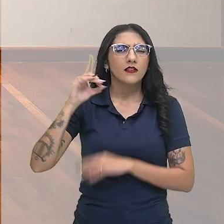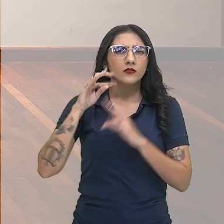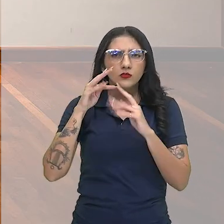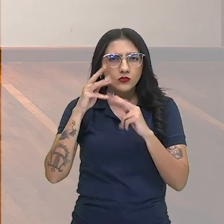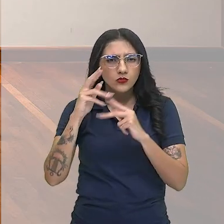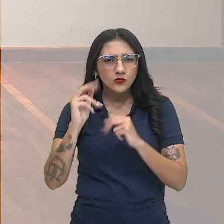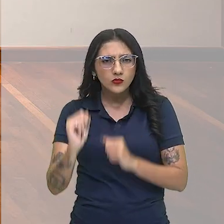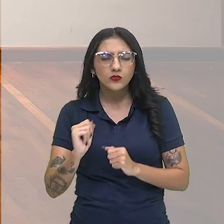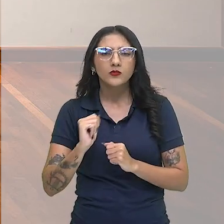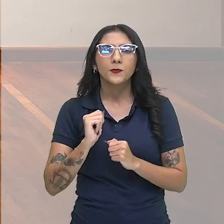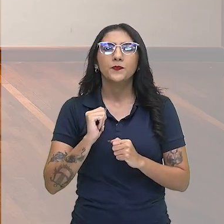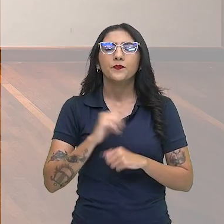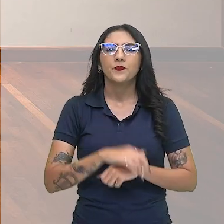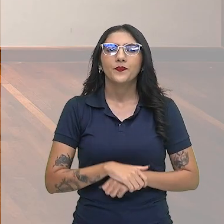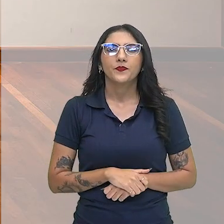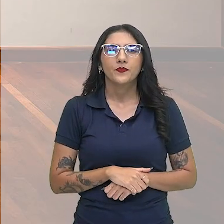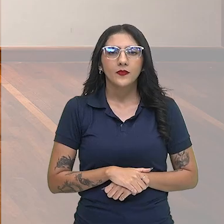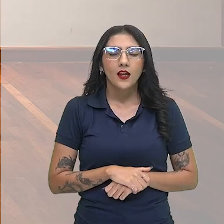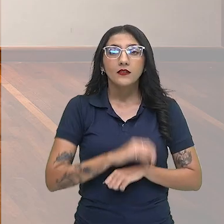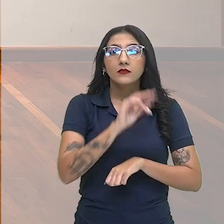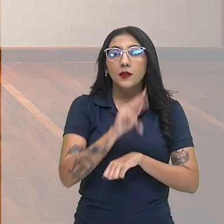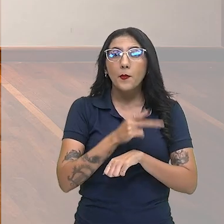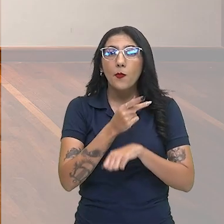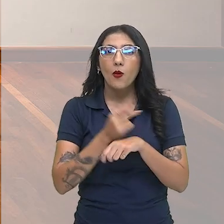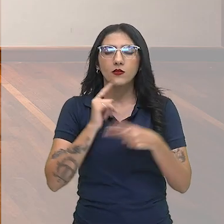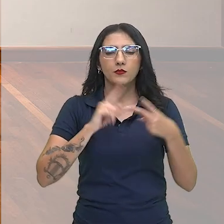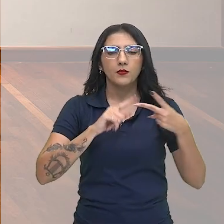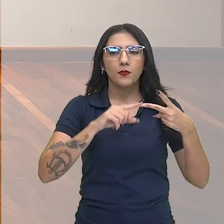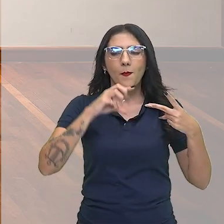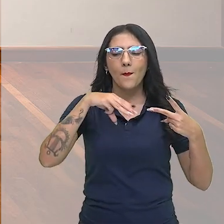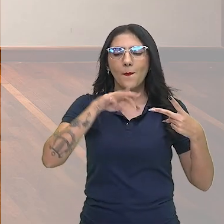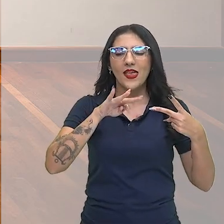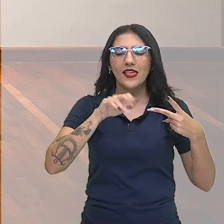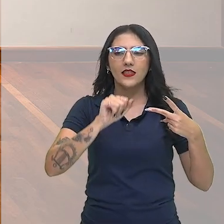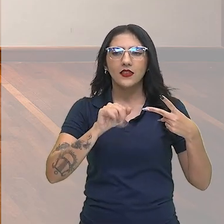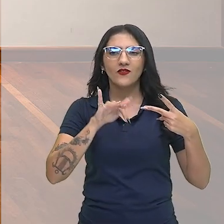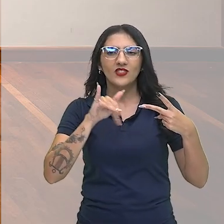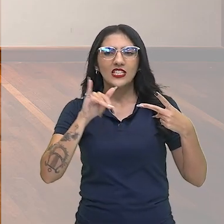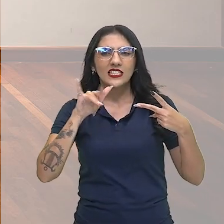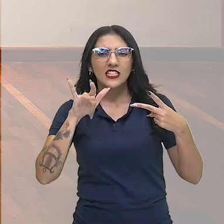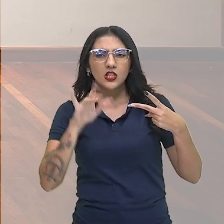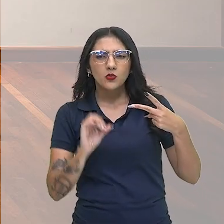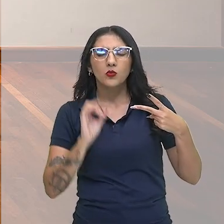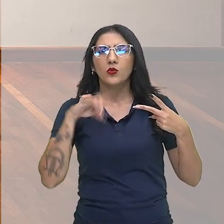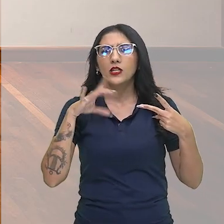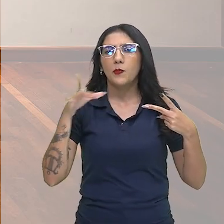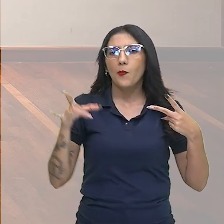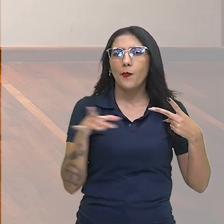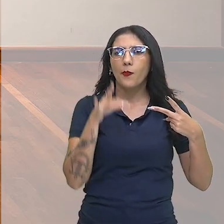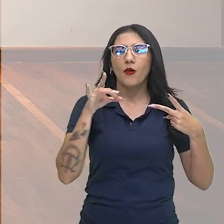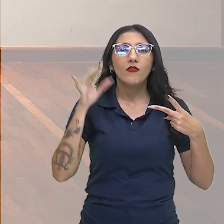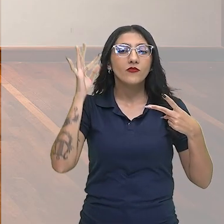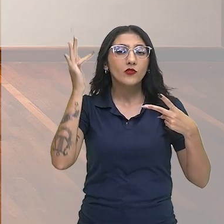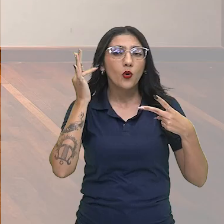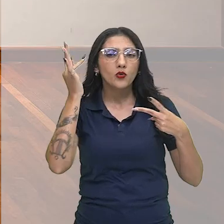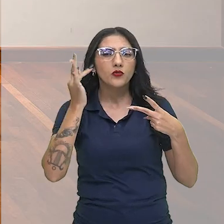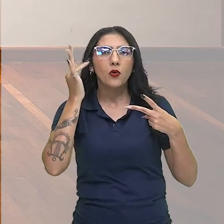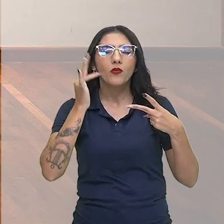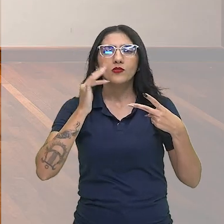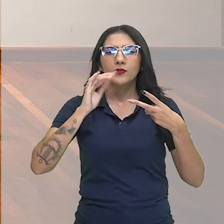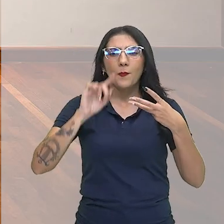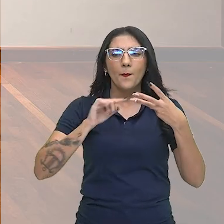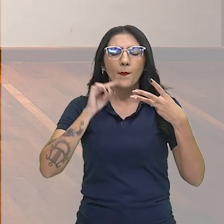acontecimento, aí ele vai migrar para o metafísico, que vai entrar aí o pensamento filosófico, e depois para o pensamento positivo,